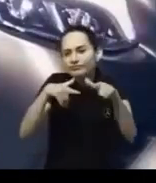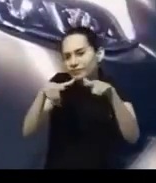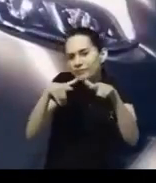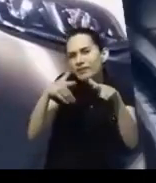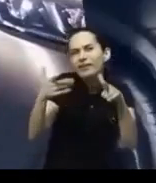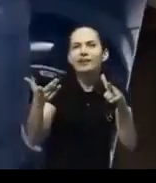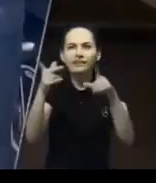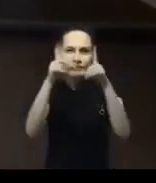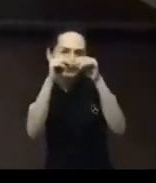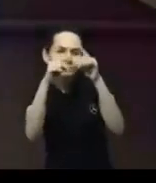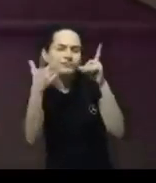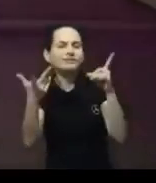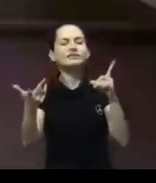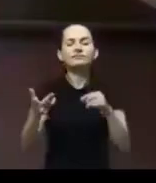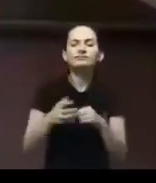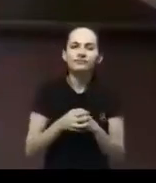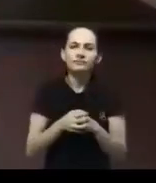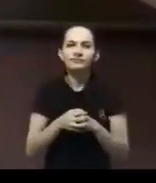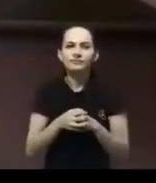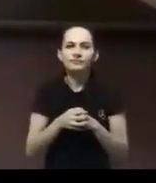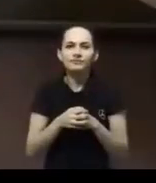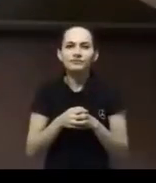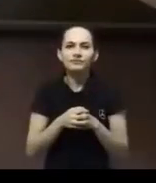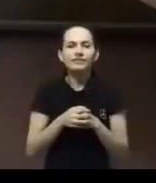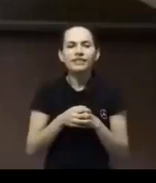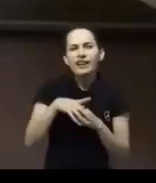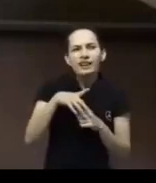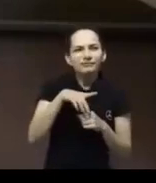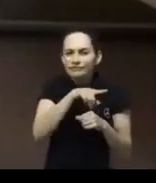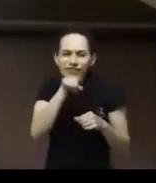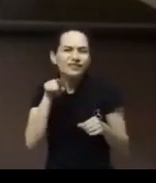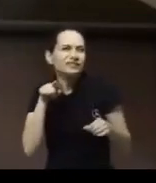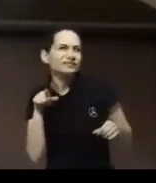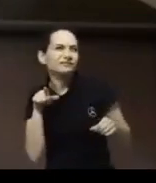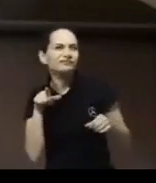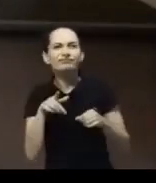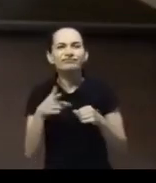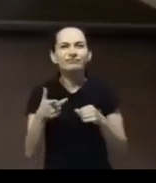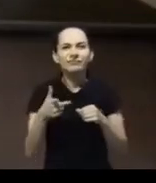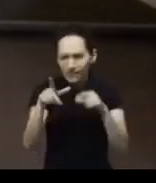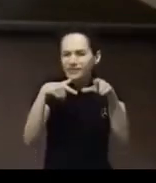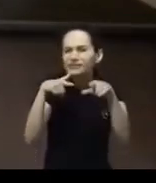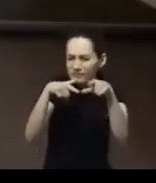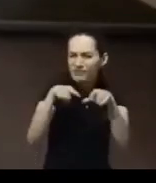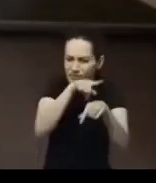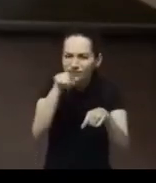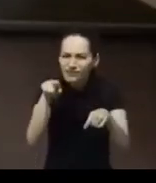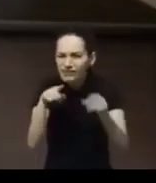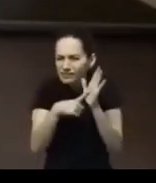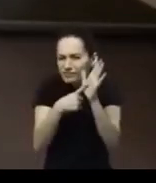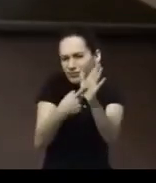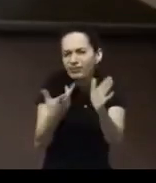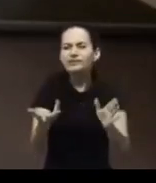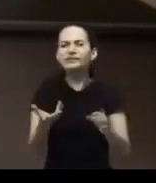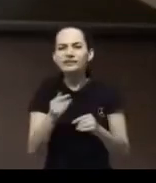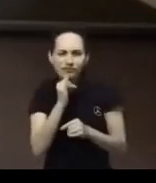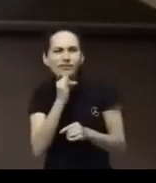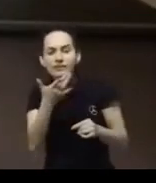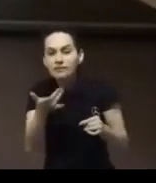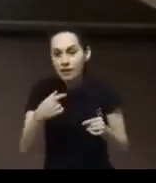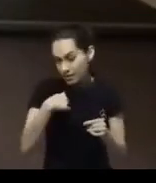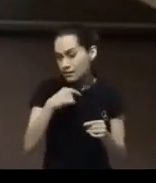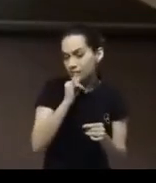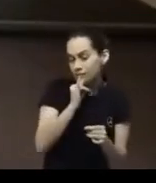marca específica, para aquele tipo de trabalho que você representa. Né? Quer dizer,